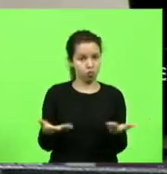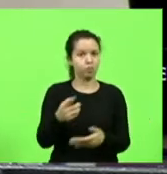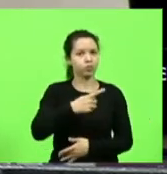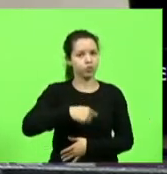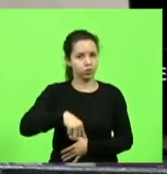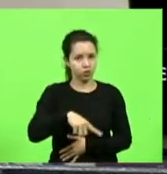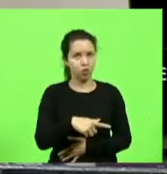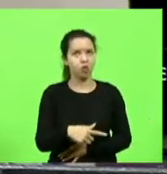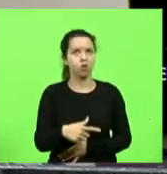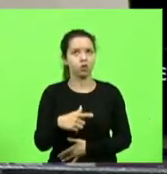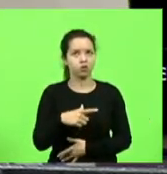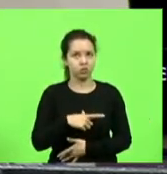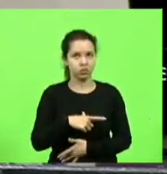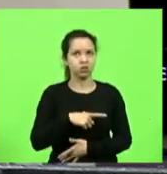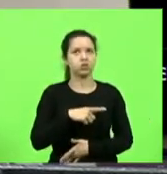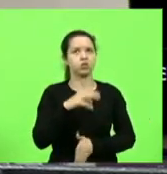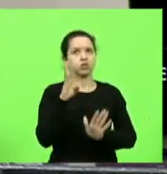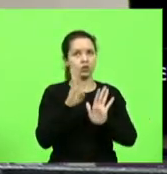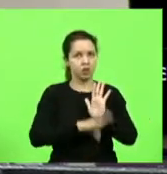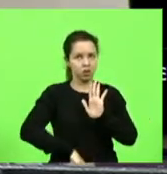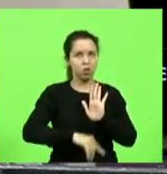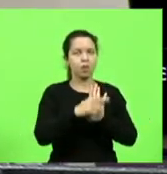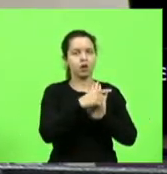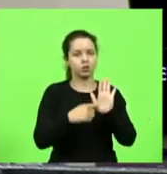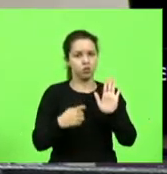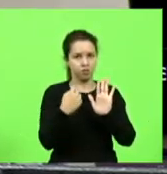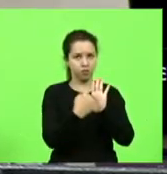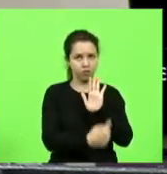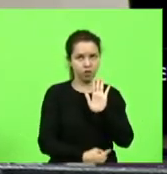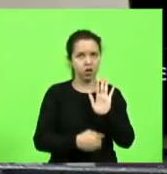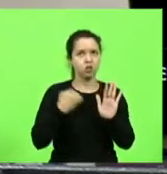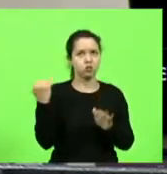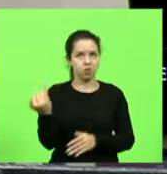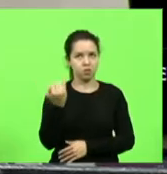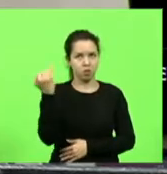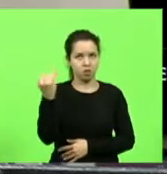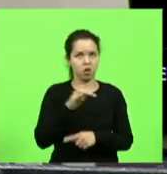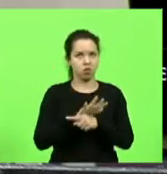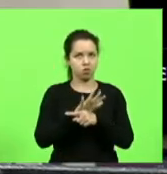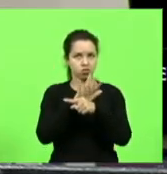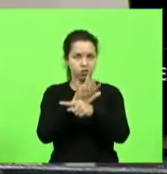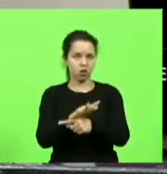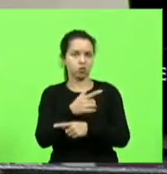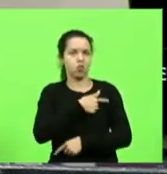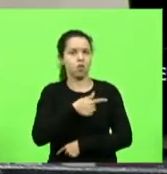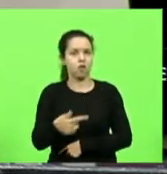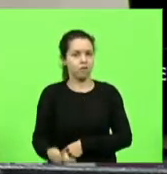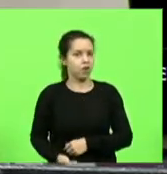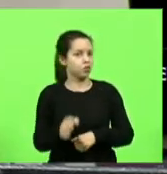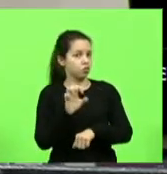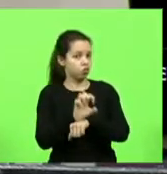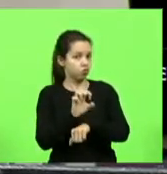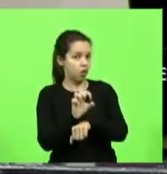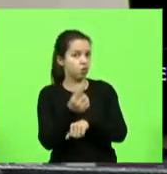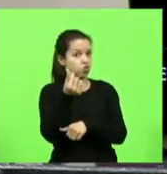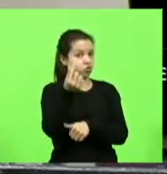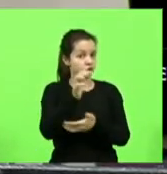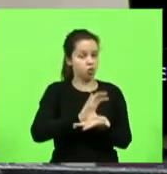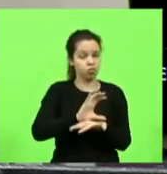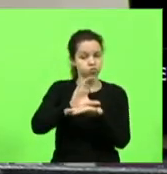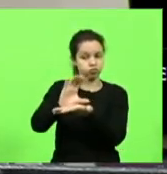sim, derrubando um veto importante, ajudando o governo do Estado a colocar recurso, não só